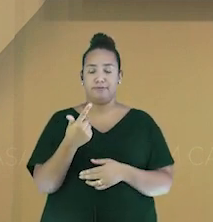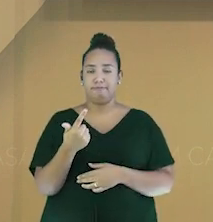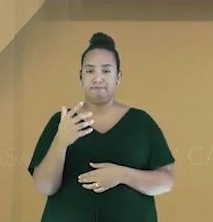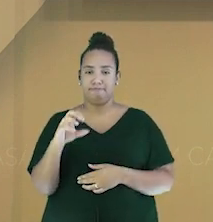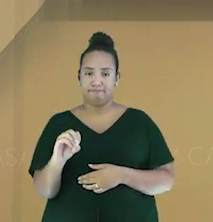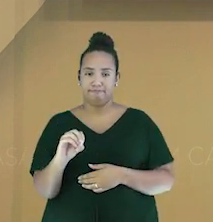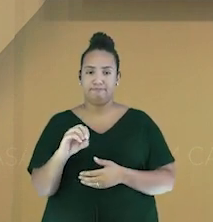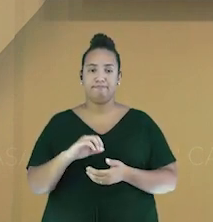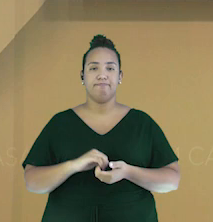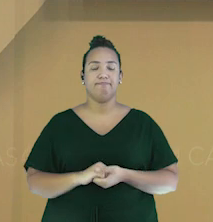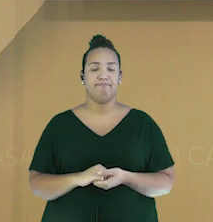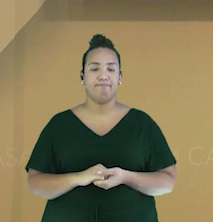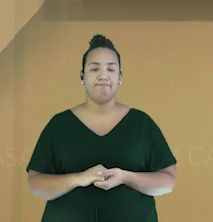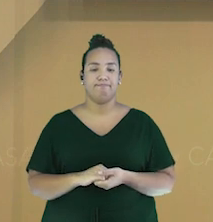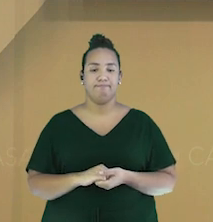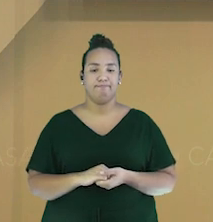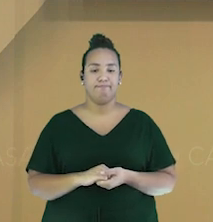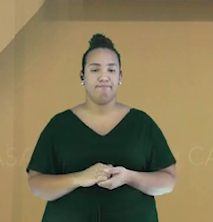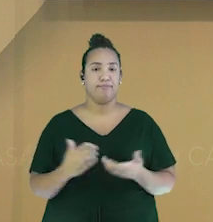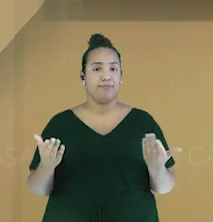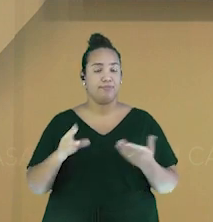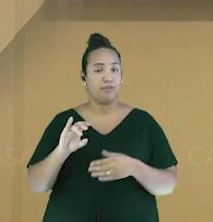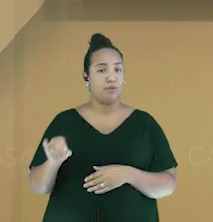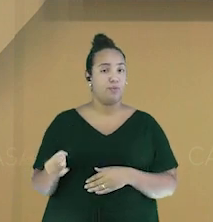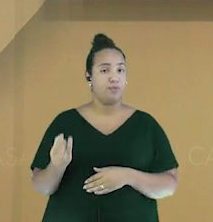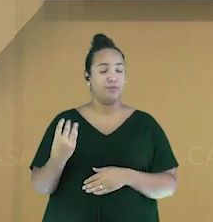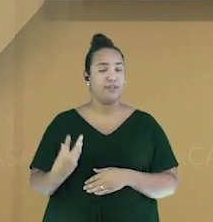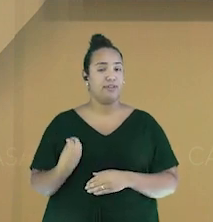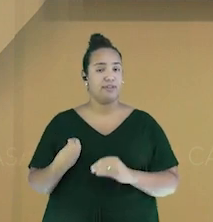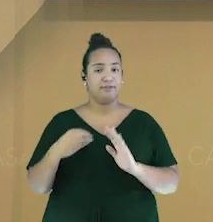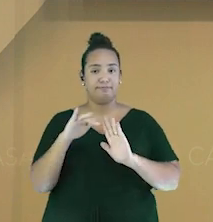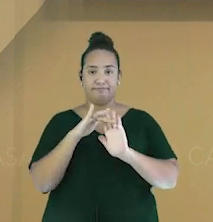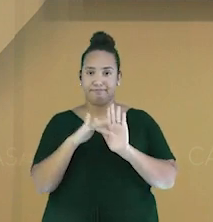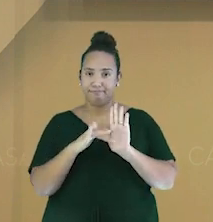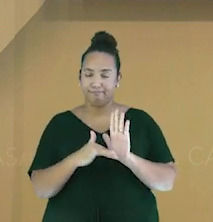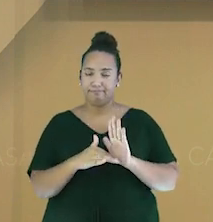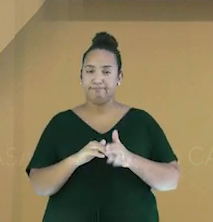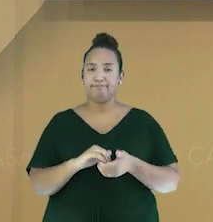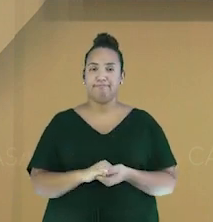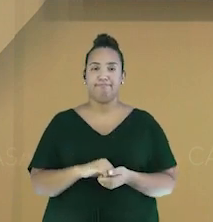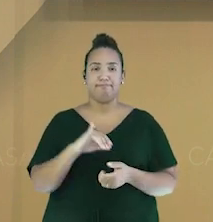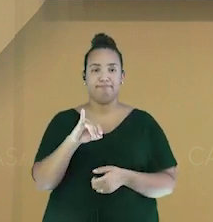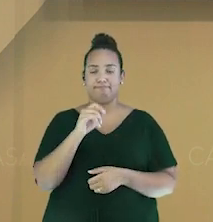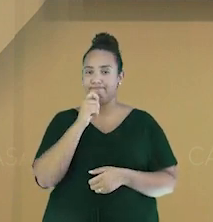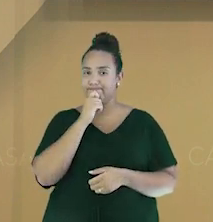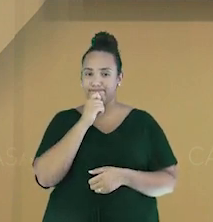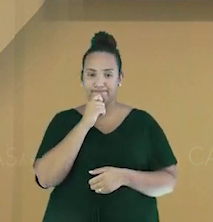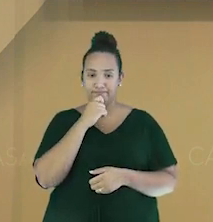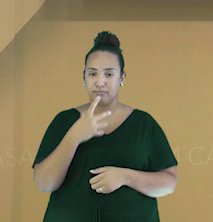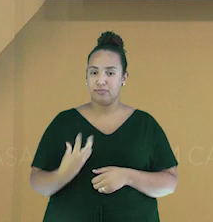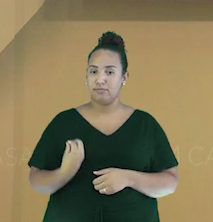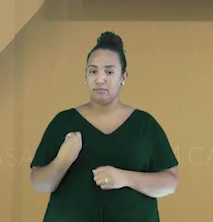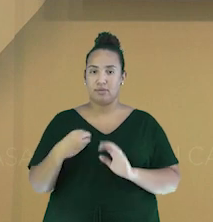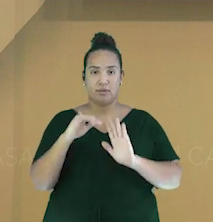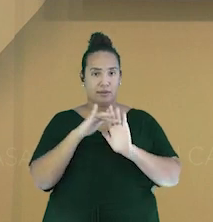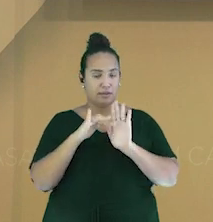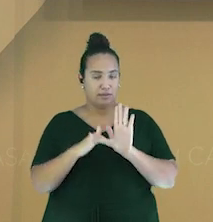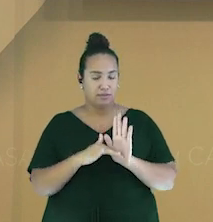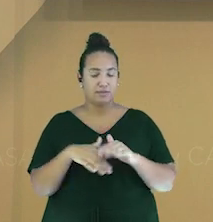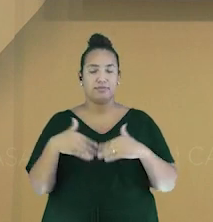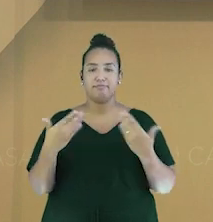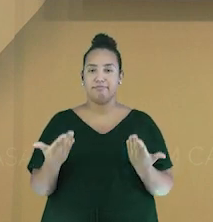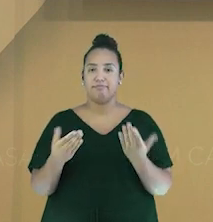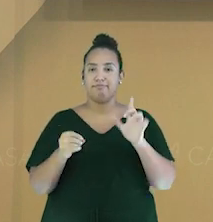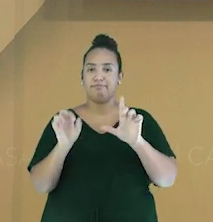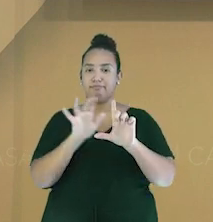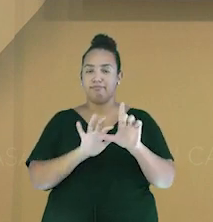70. Ah, é a última chamada para nossa lista de presença, hein? Se você ainda não marcou sua presença, aponte seu